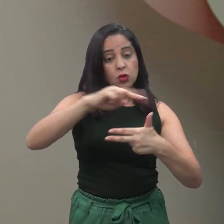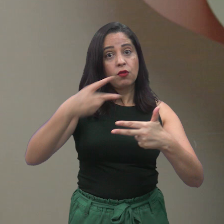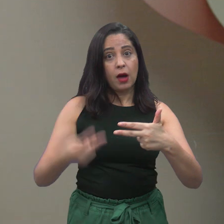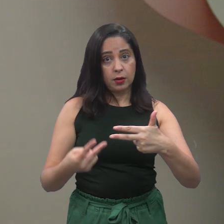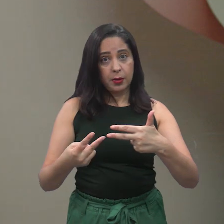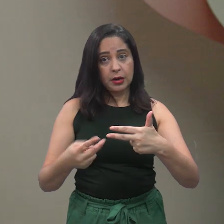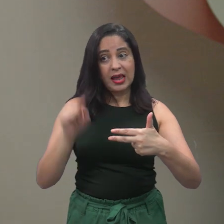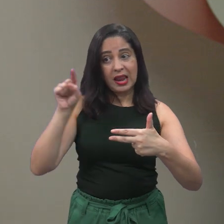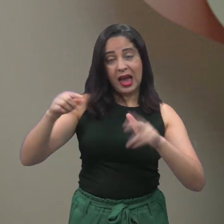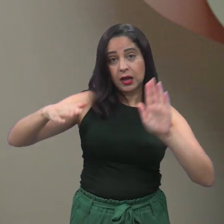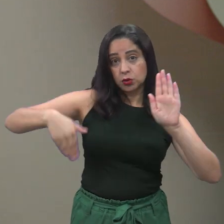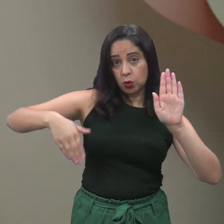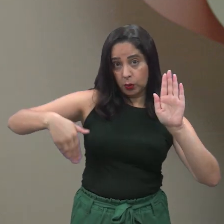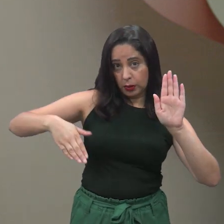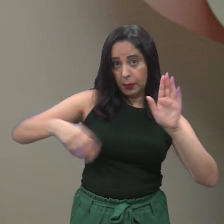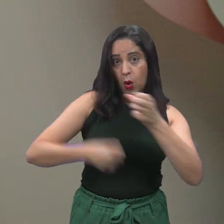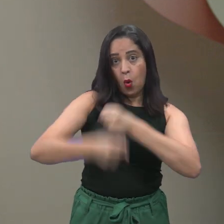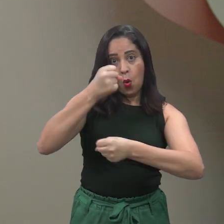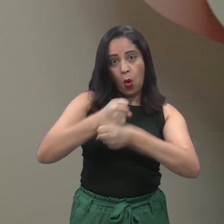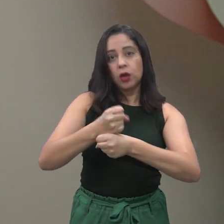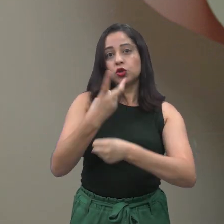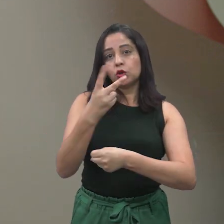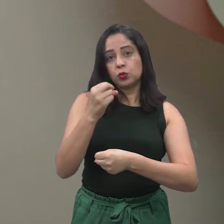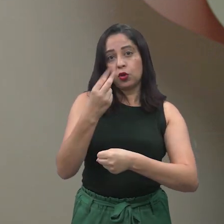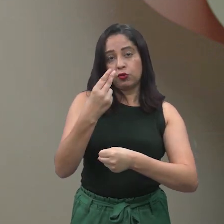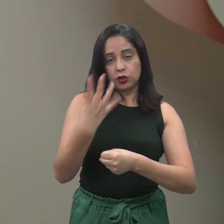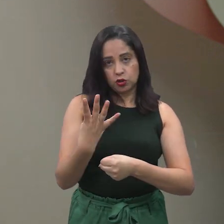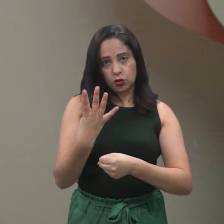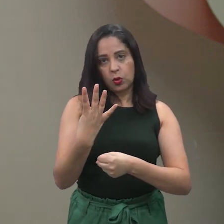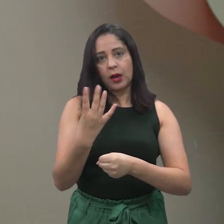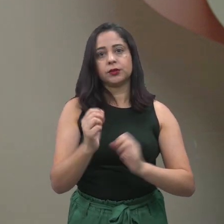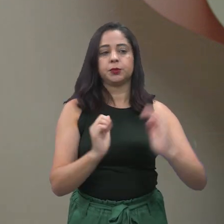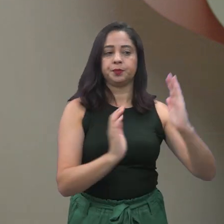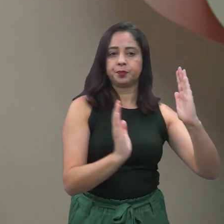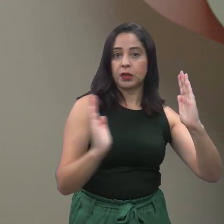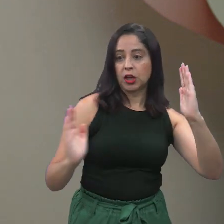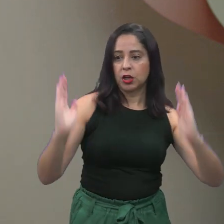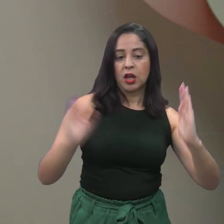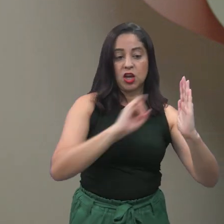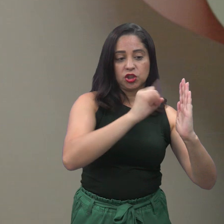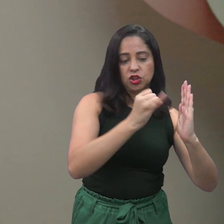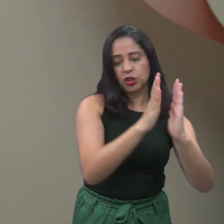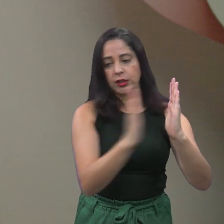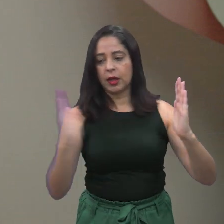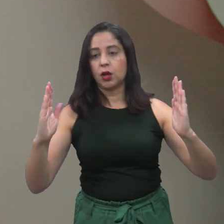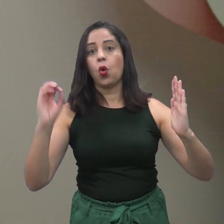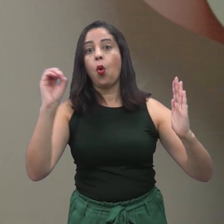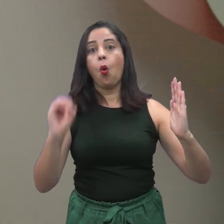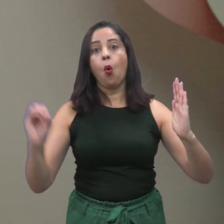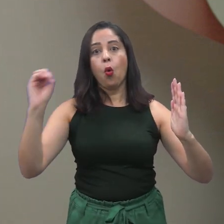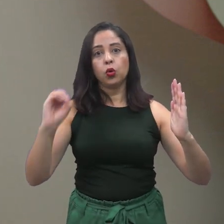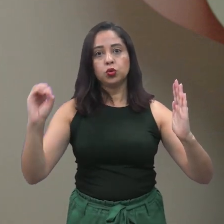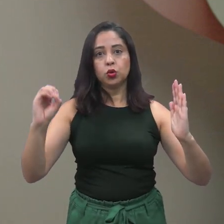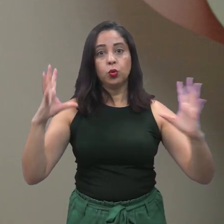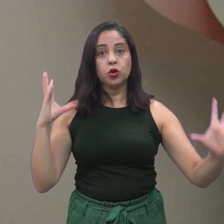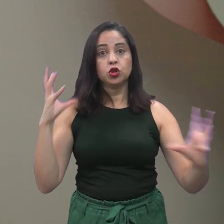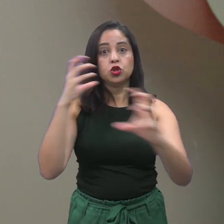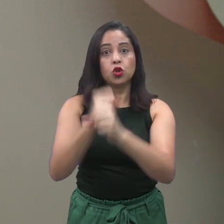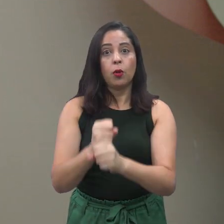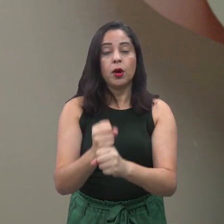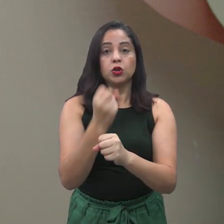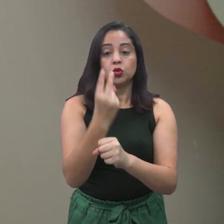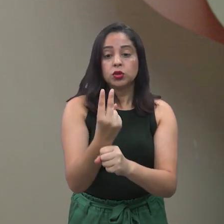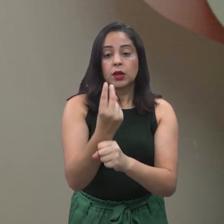Paraíba e no Litoral Norte no ano passado. De janeiro a outubro de 2024, a região somou